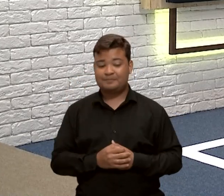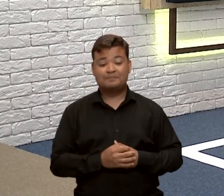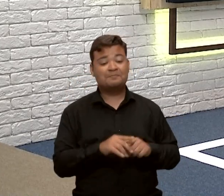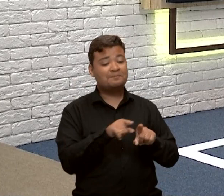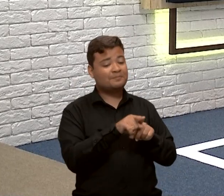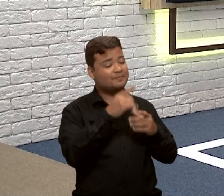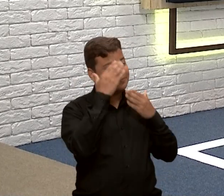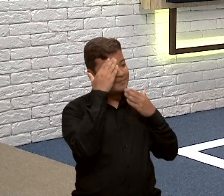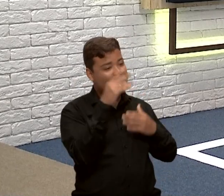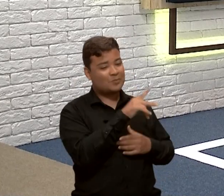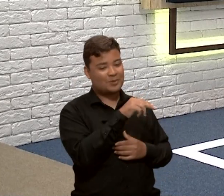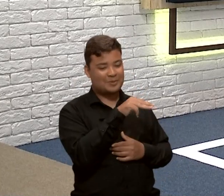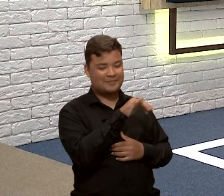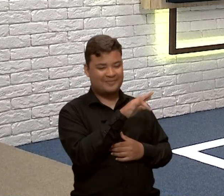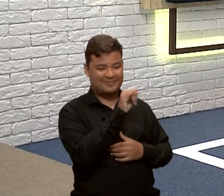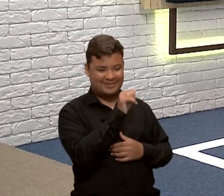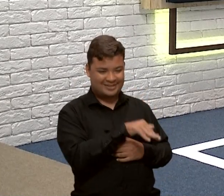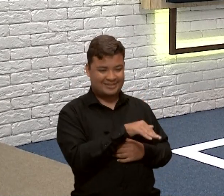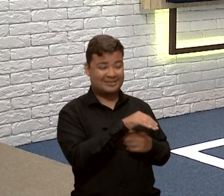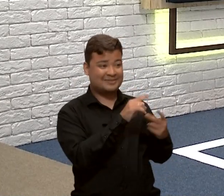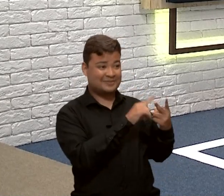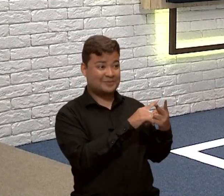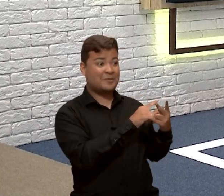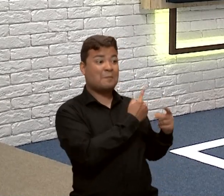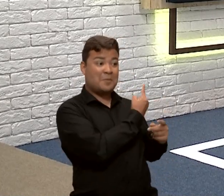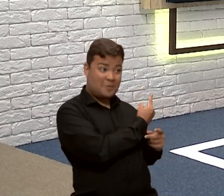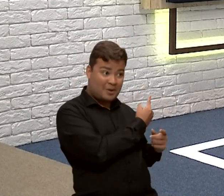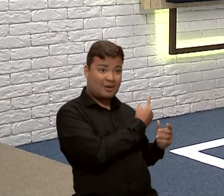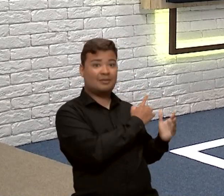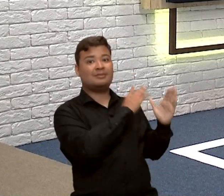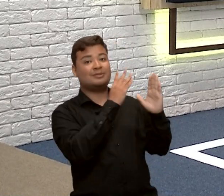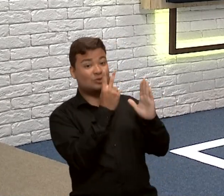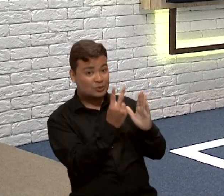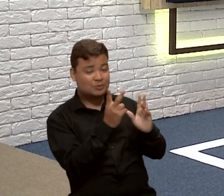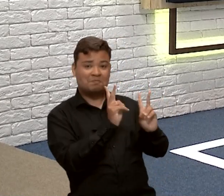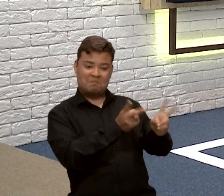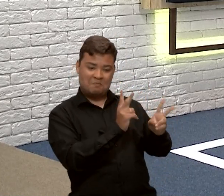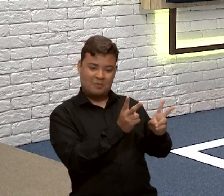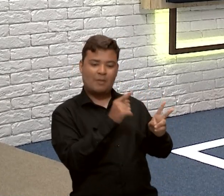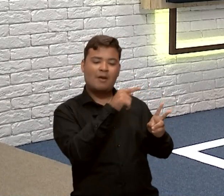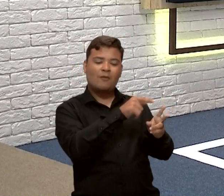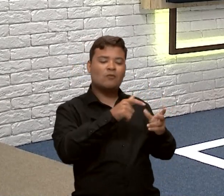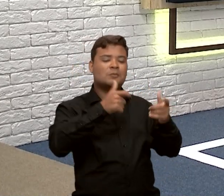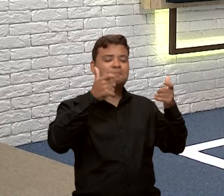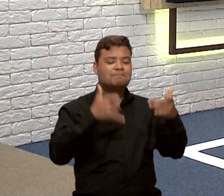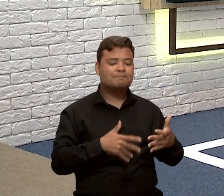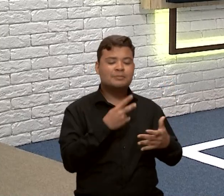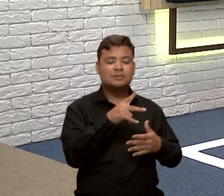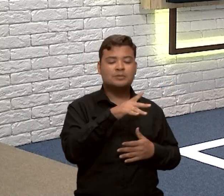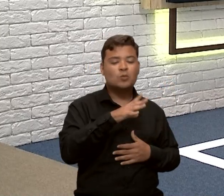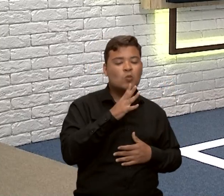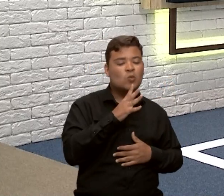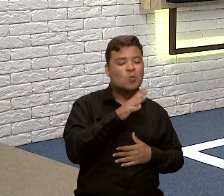também, professora Miriam, por estar com a gente desde o primeiro bloco, trazendo o seu conhecimento sobre a área.